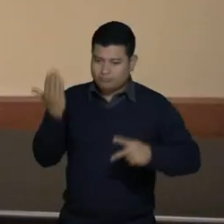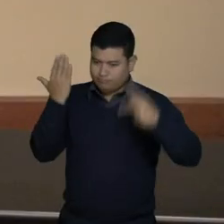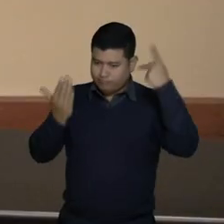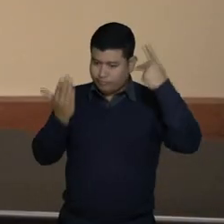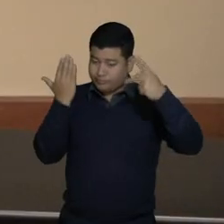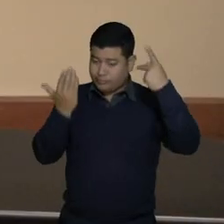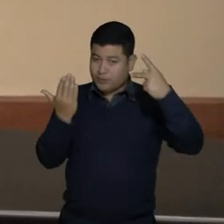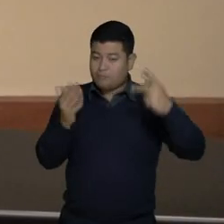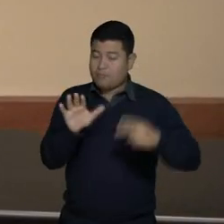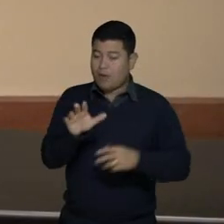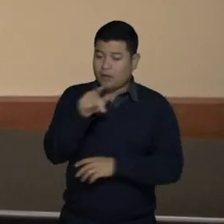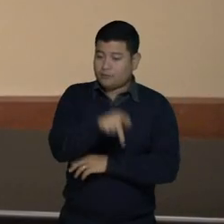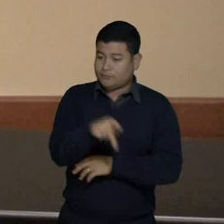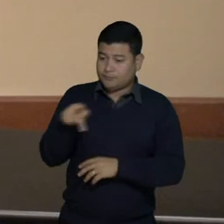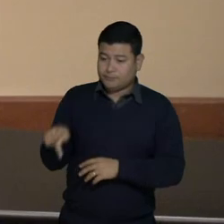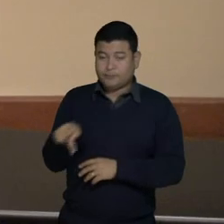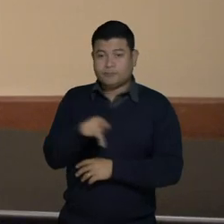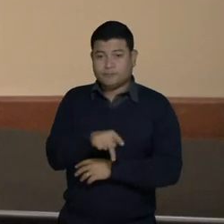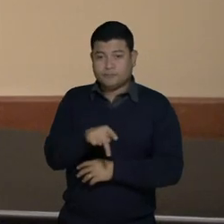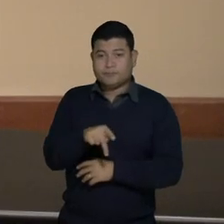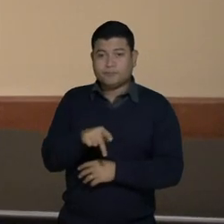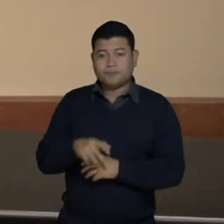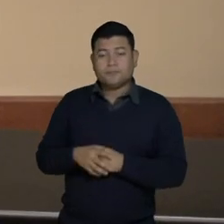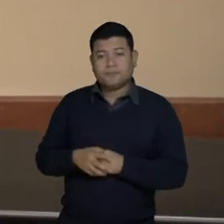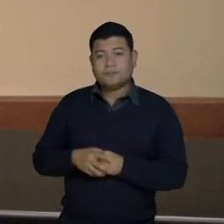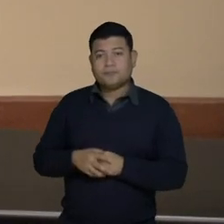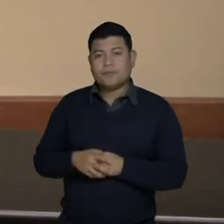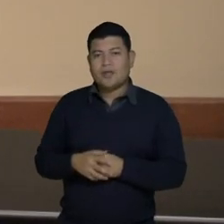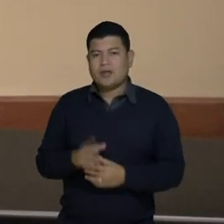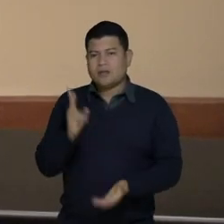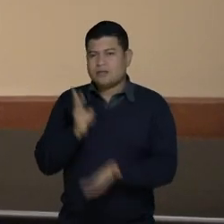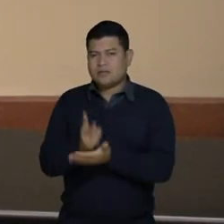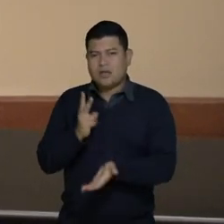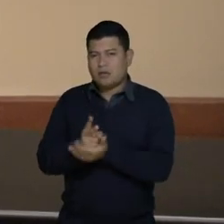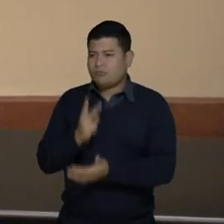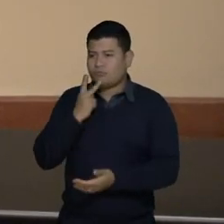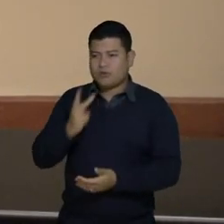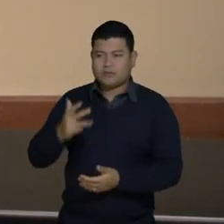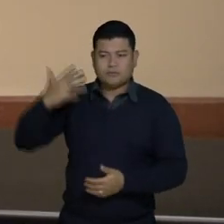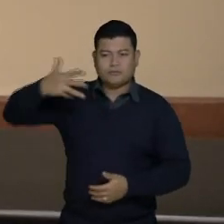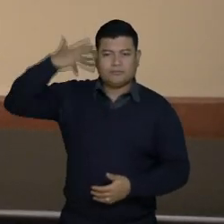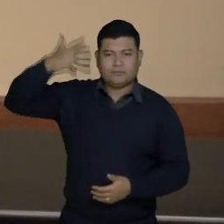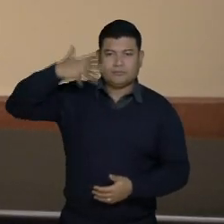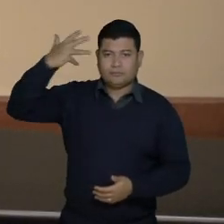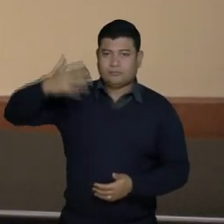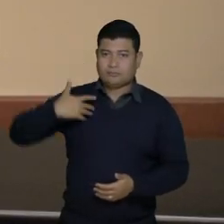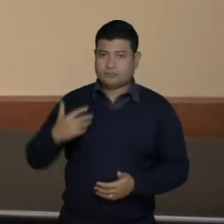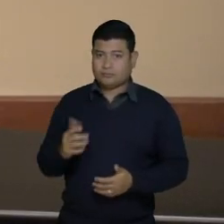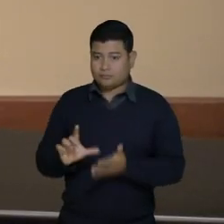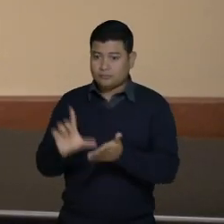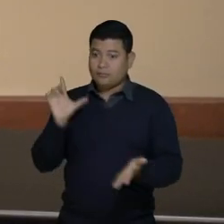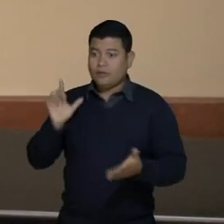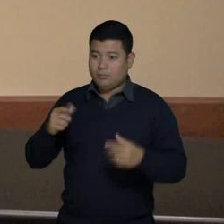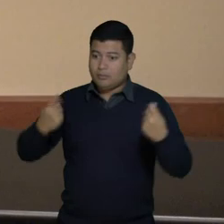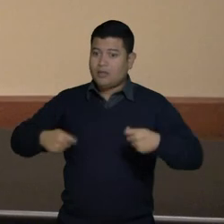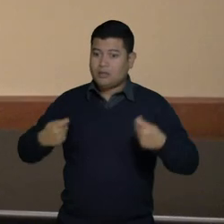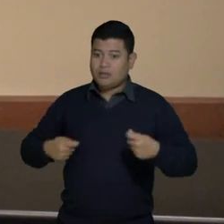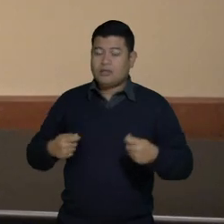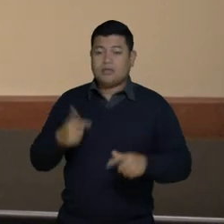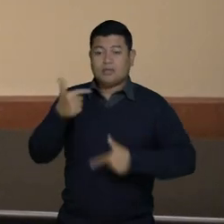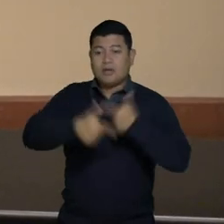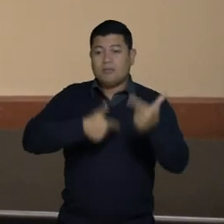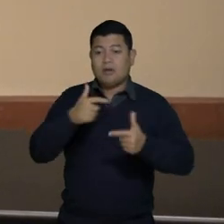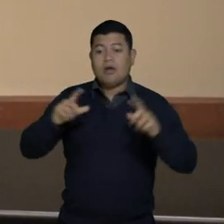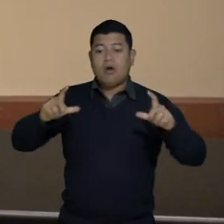psicopedagoga sempre eu coloco isso nas minhas falas ela tem que passar pela sala de aula Ela tem